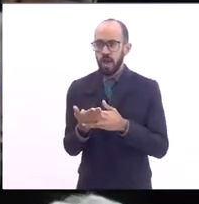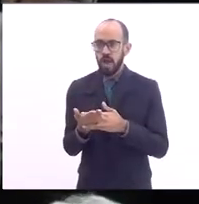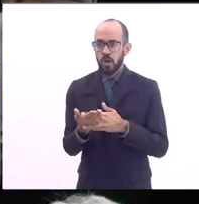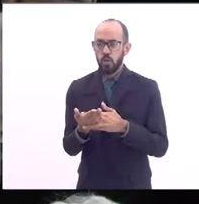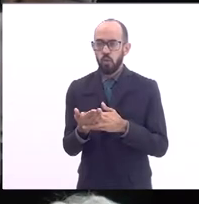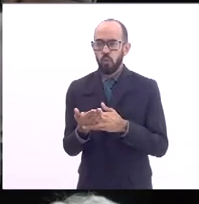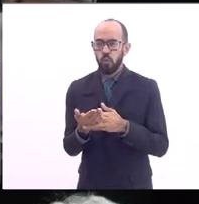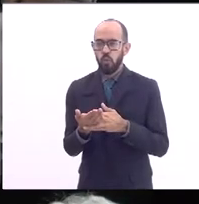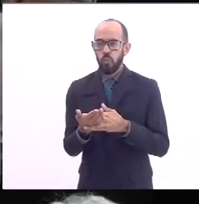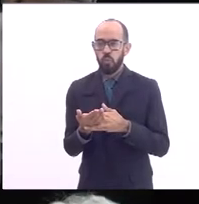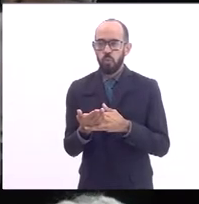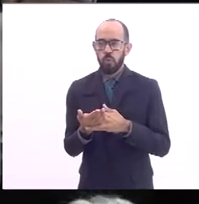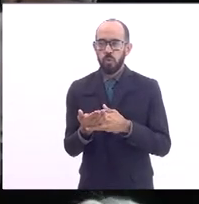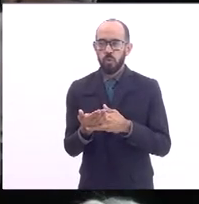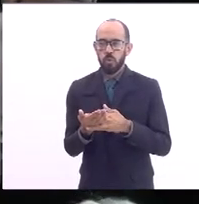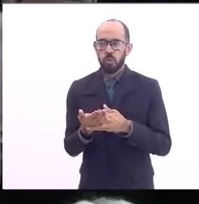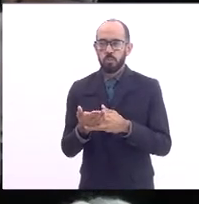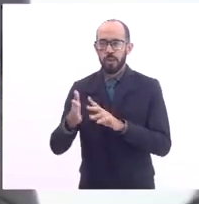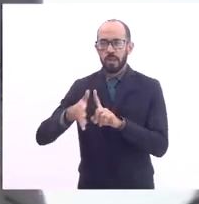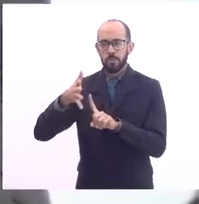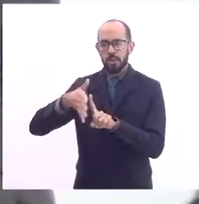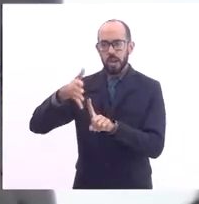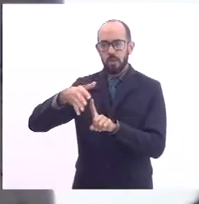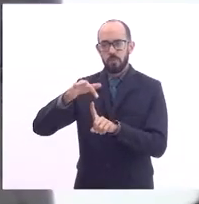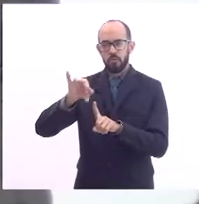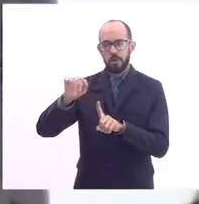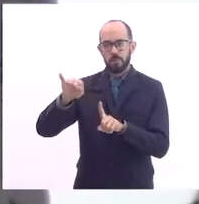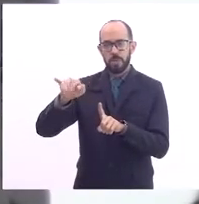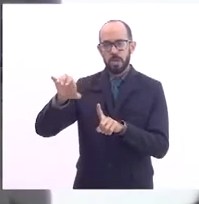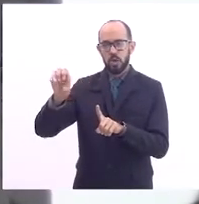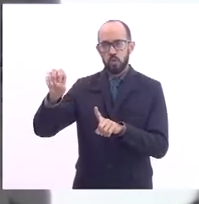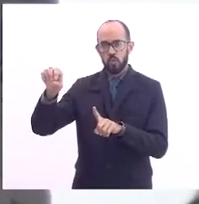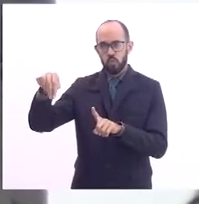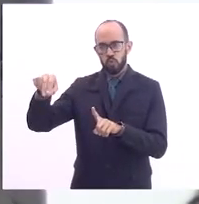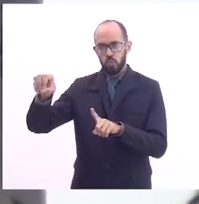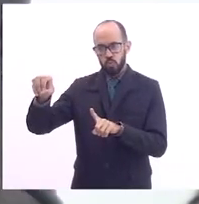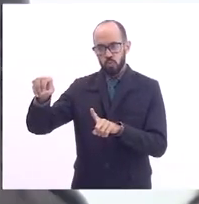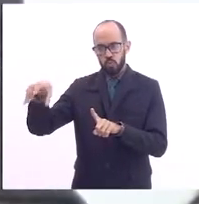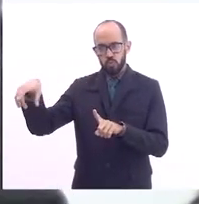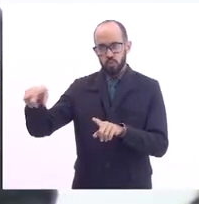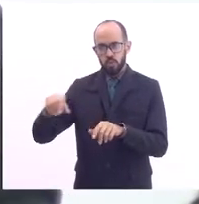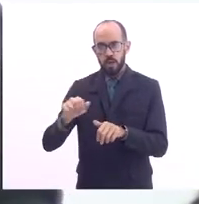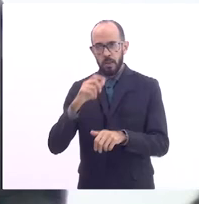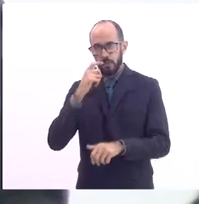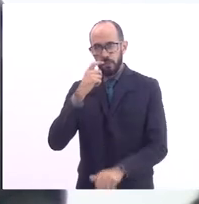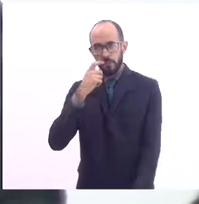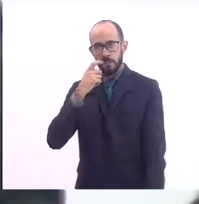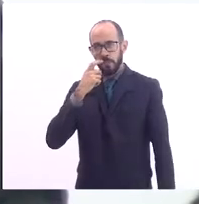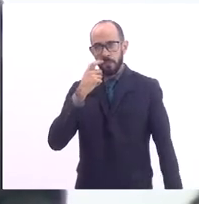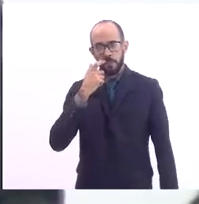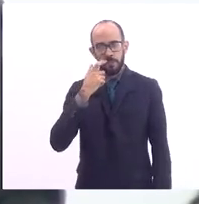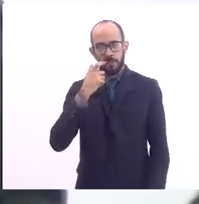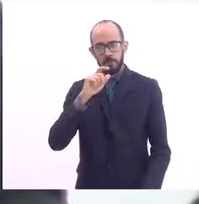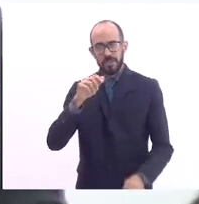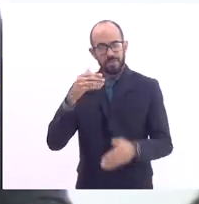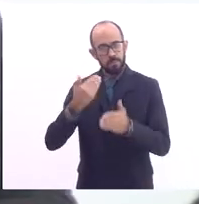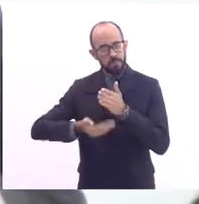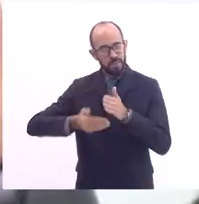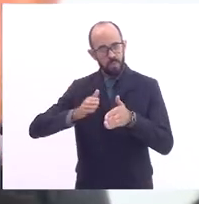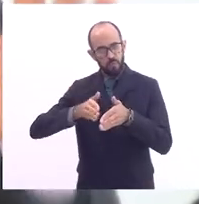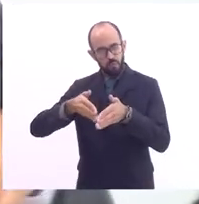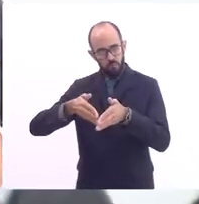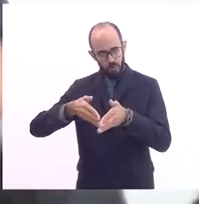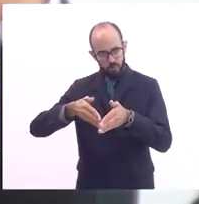o... Para o Fabiano aguardar um pouquinho, tirar de Niterói um pouco o foco, estender